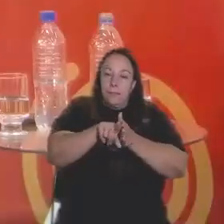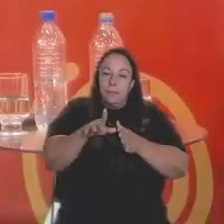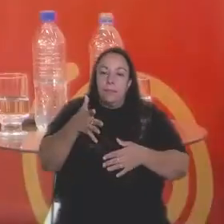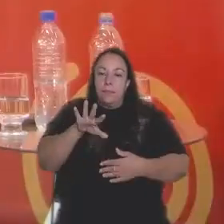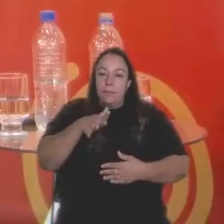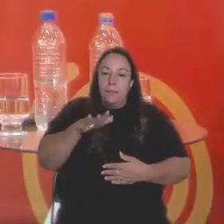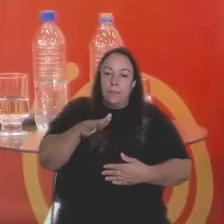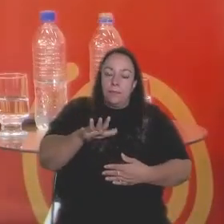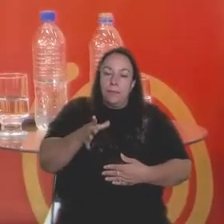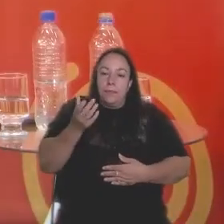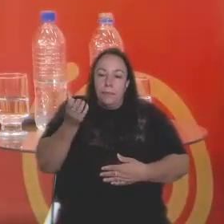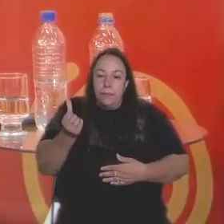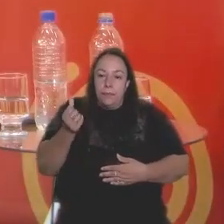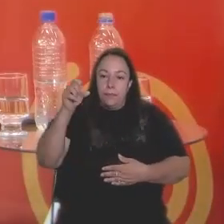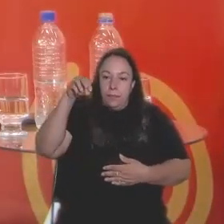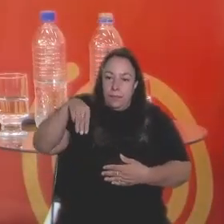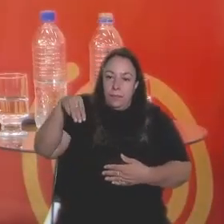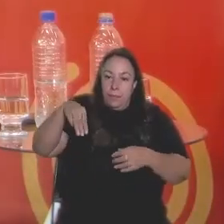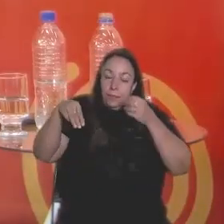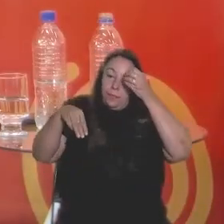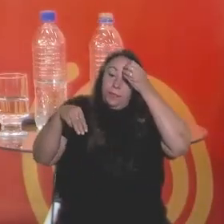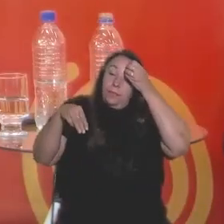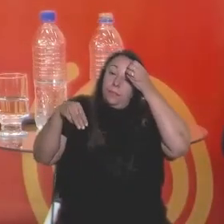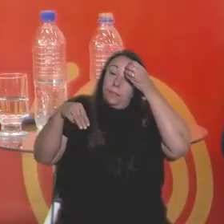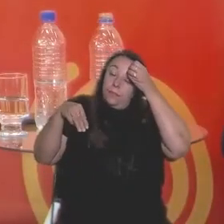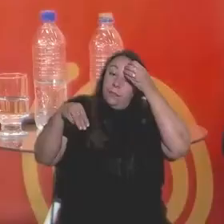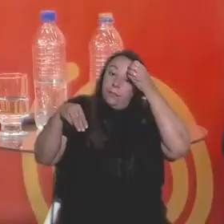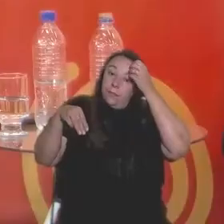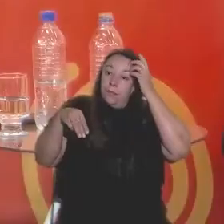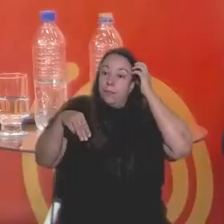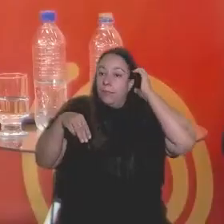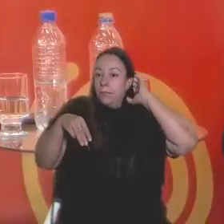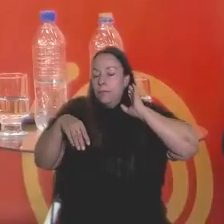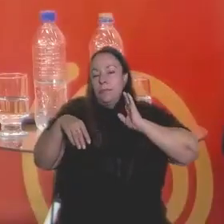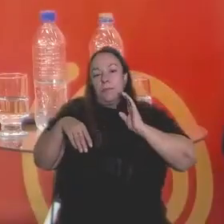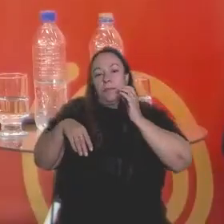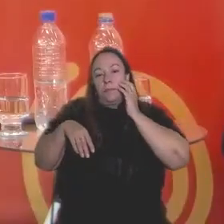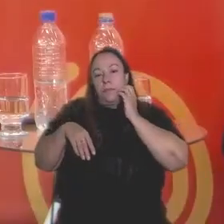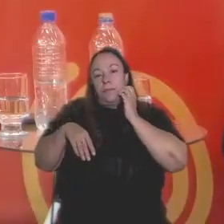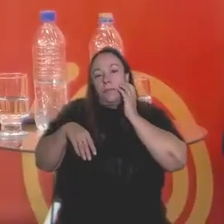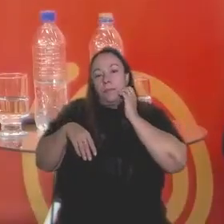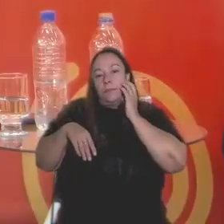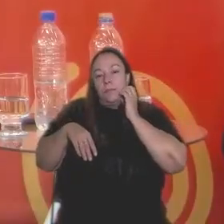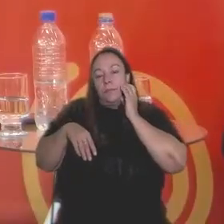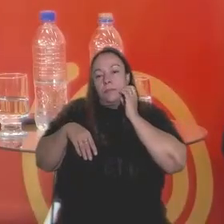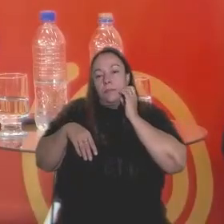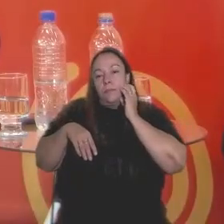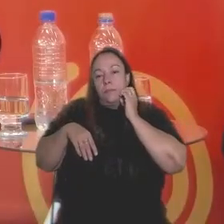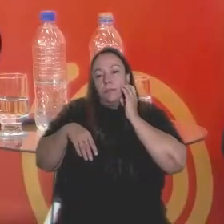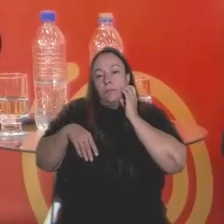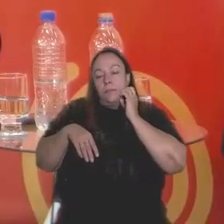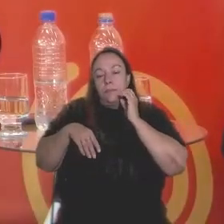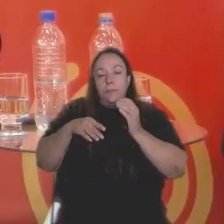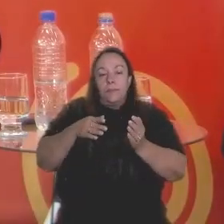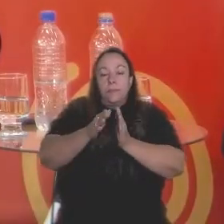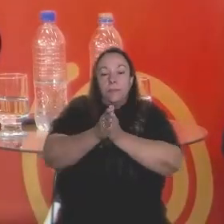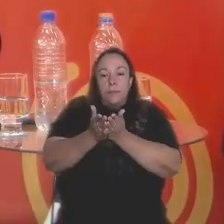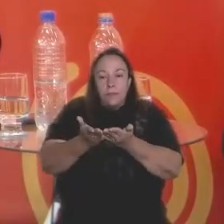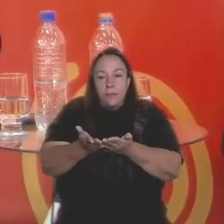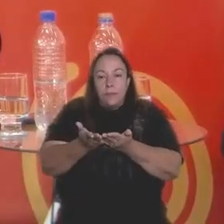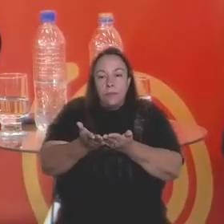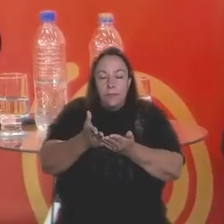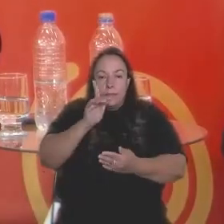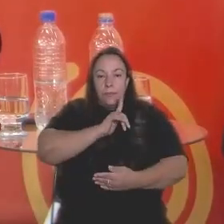aí mais ou menos uns 6 minutos ainda. Enquanto vocês vão preparando, eu queria fazer a minha última, porque o livro